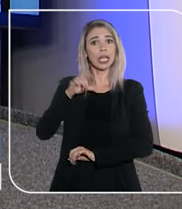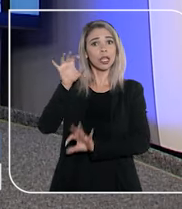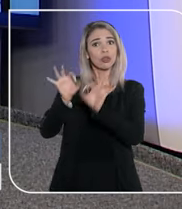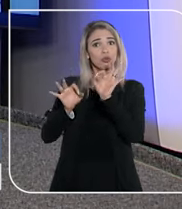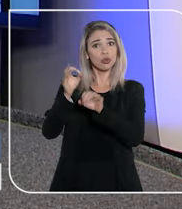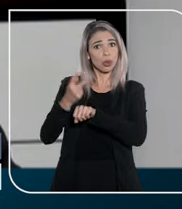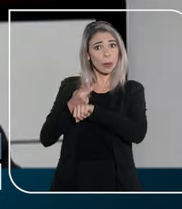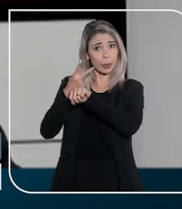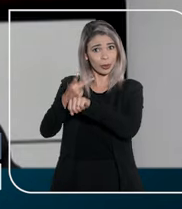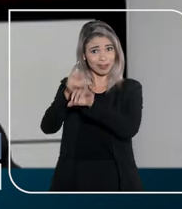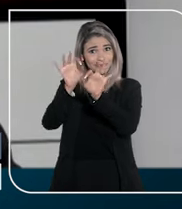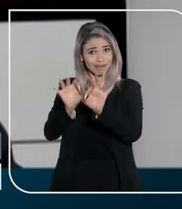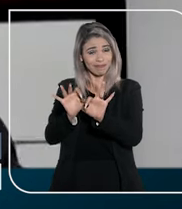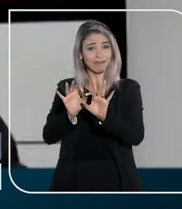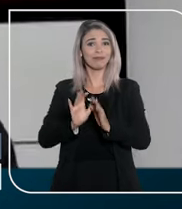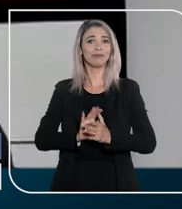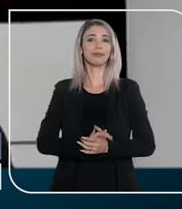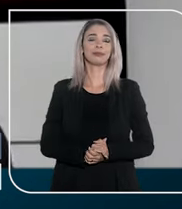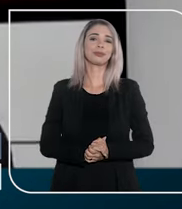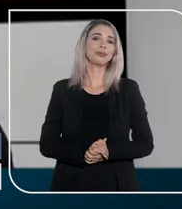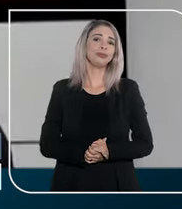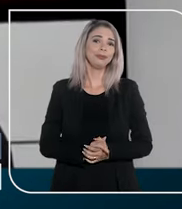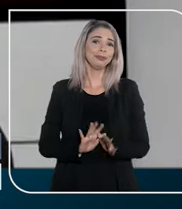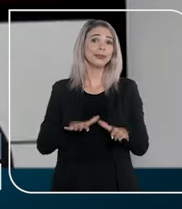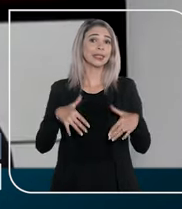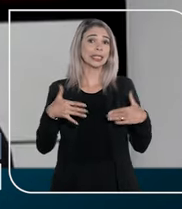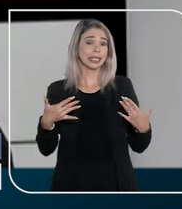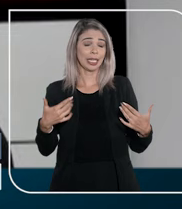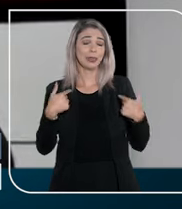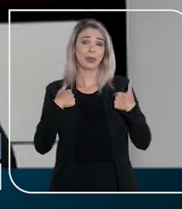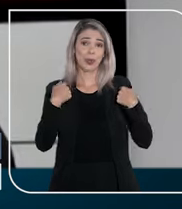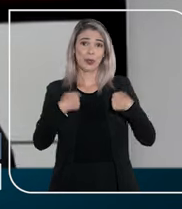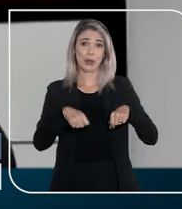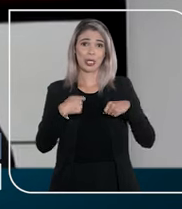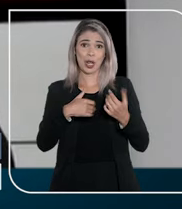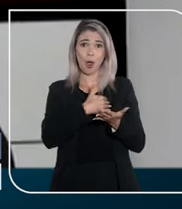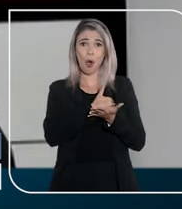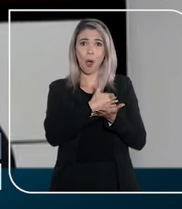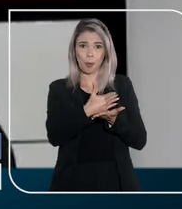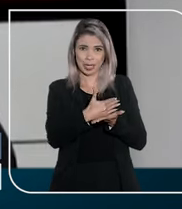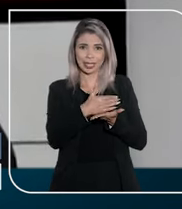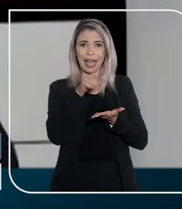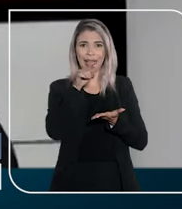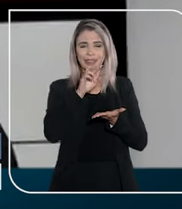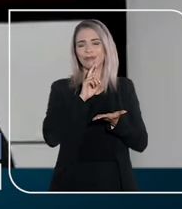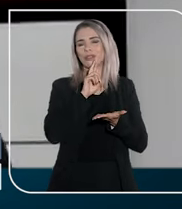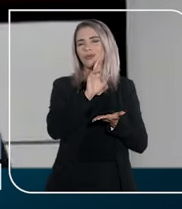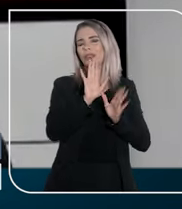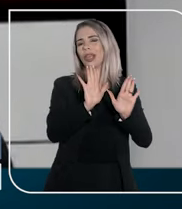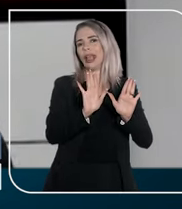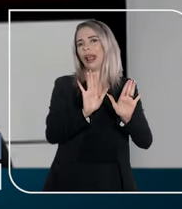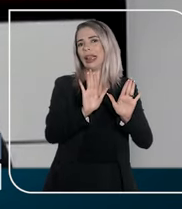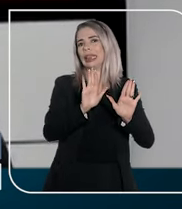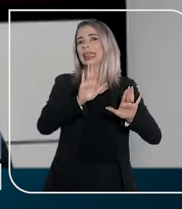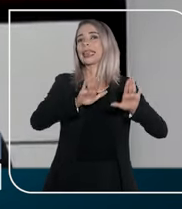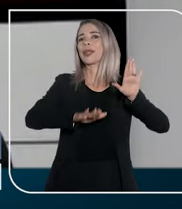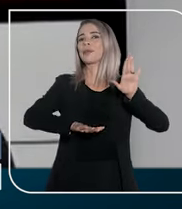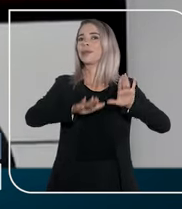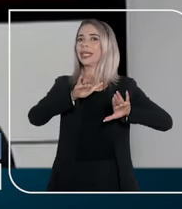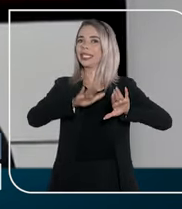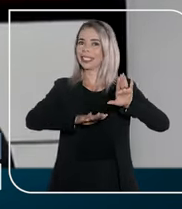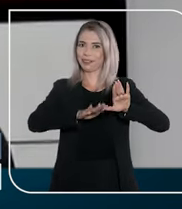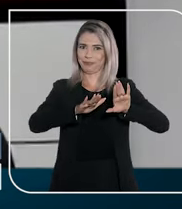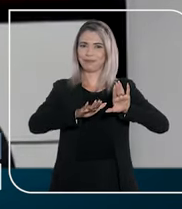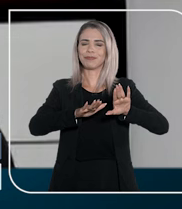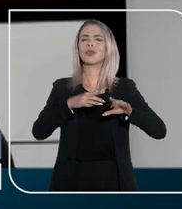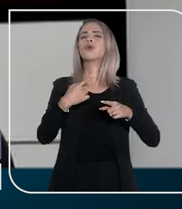judiciário? Eu tenho que começar essa resposta, como todo bom advogado, dizendo que depende, Fátima. Por que